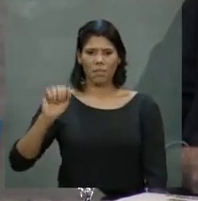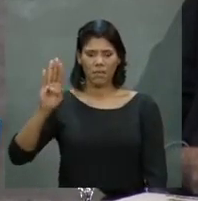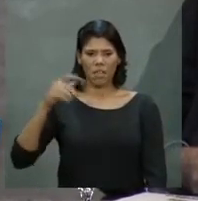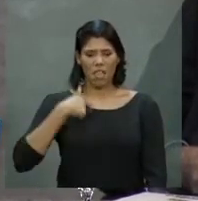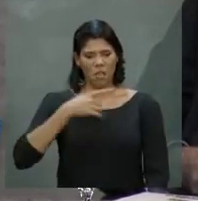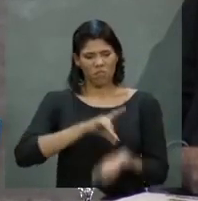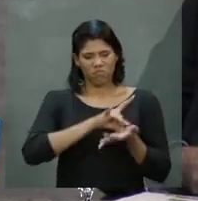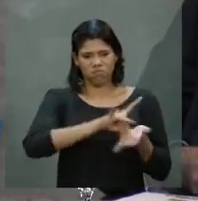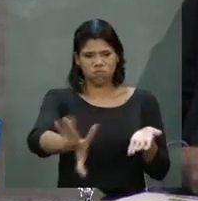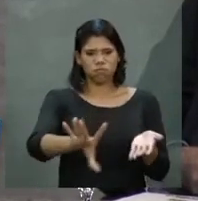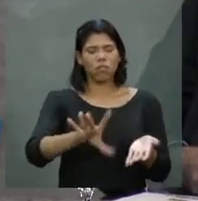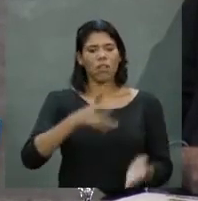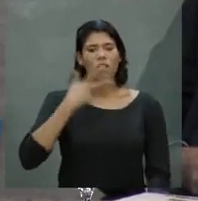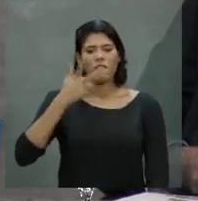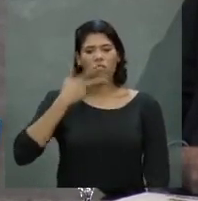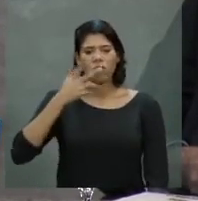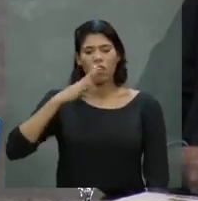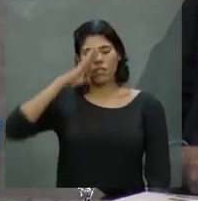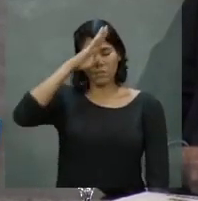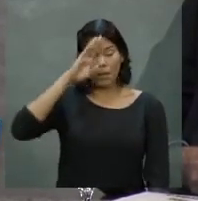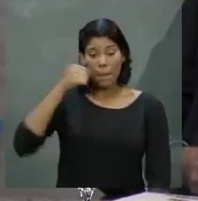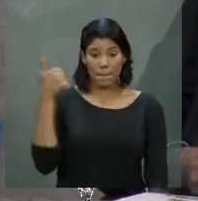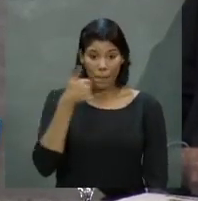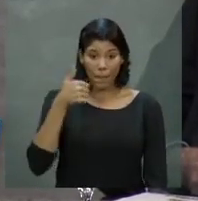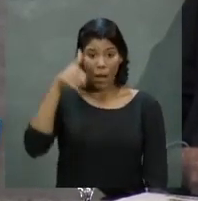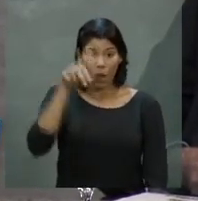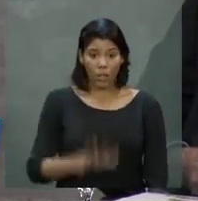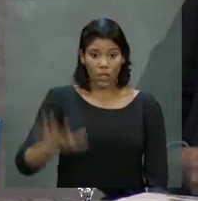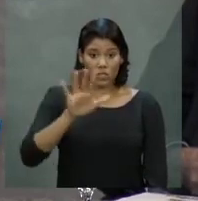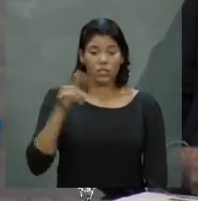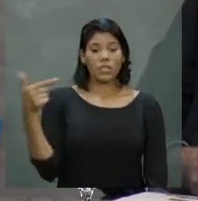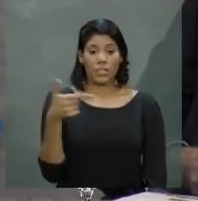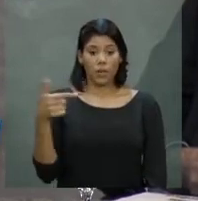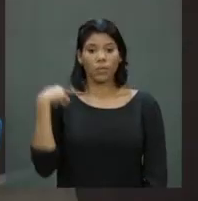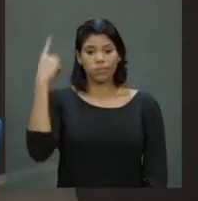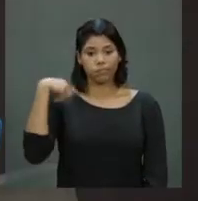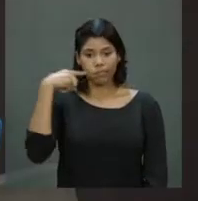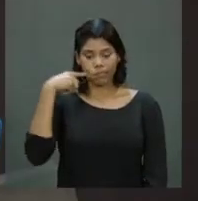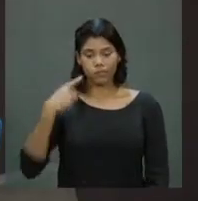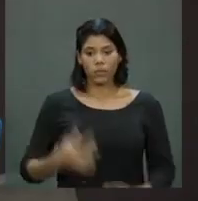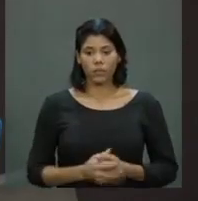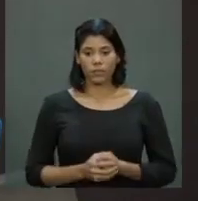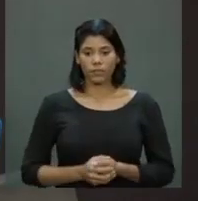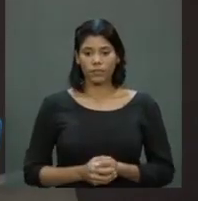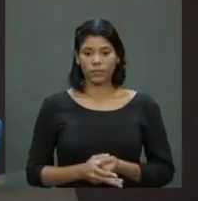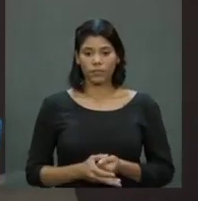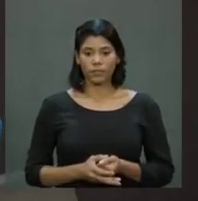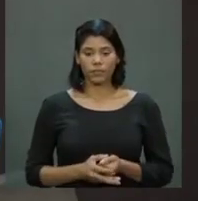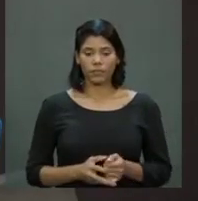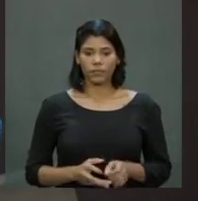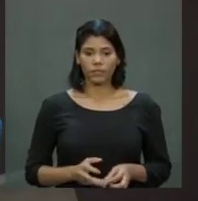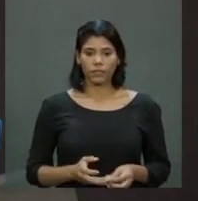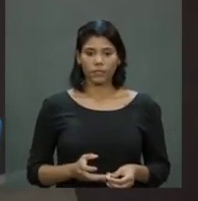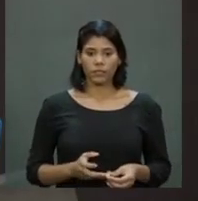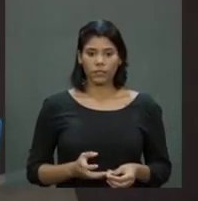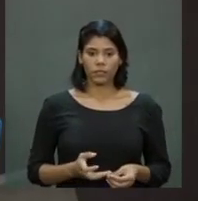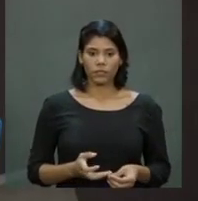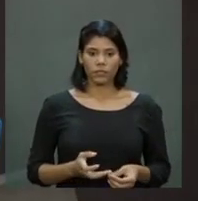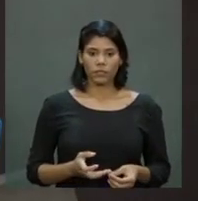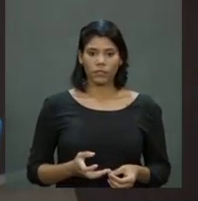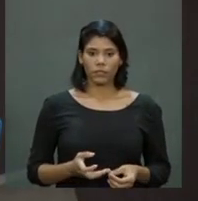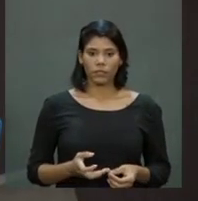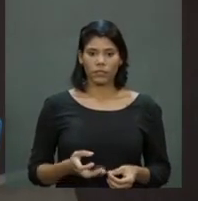do presidente da República, primeiro como nordestino e segundo como advogado. Obrigado, deputado. Eu queria aqui presente